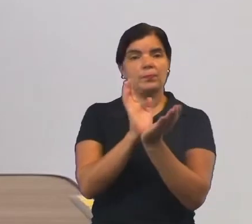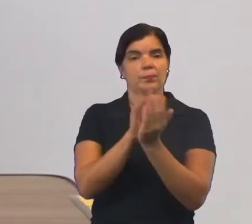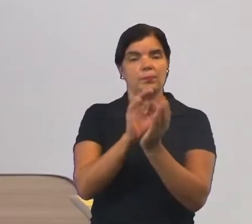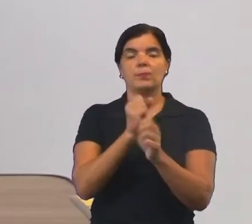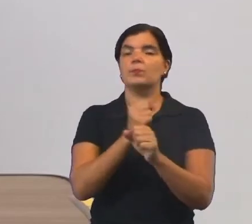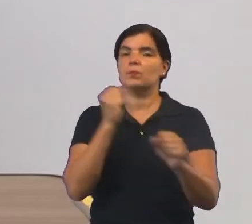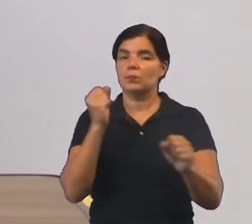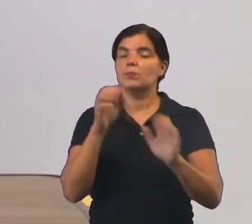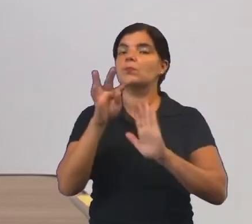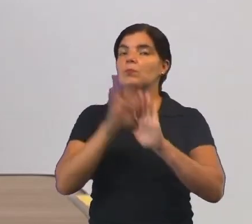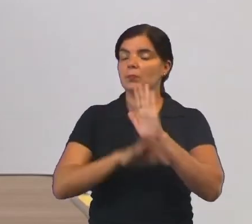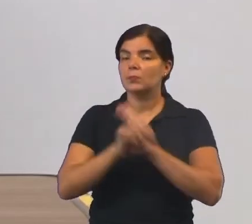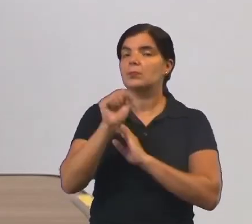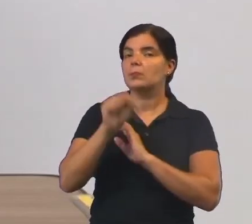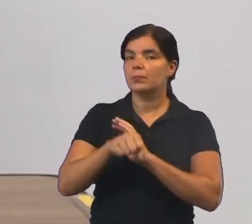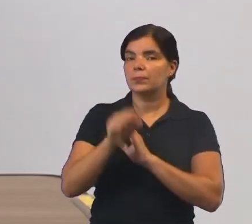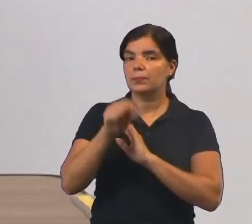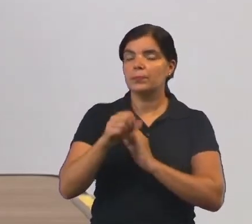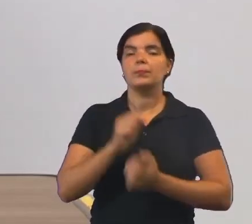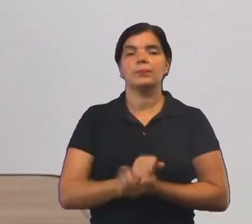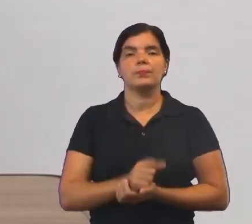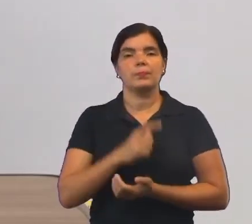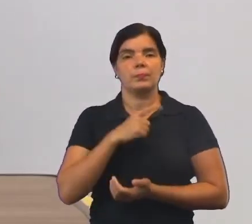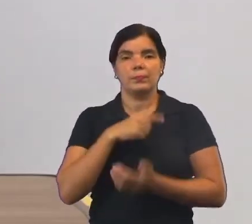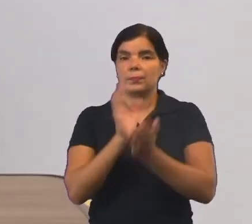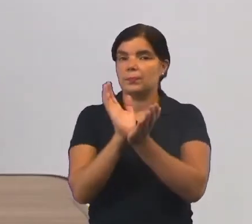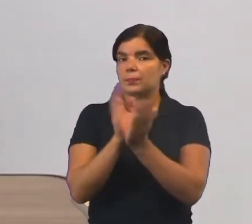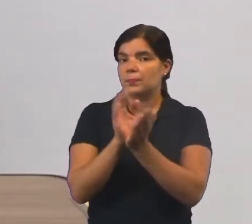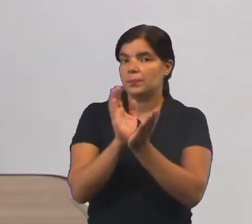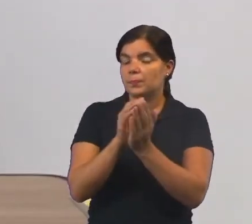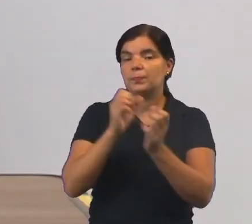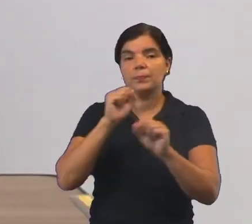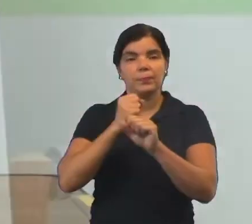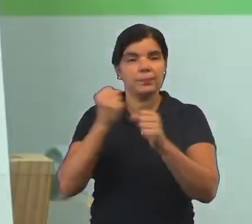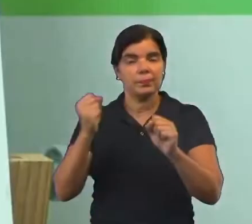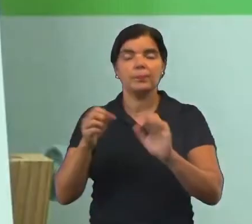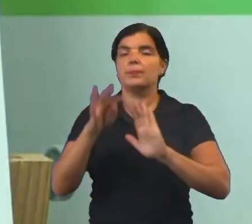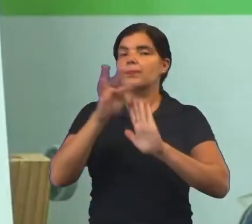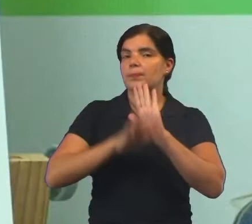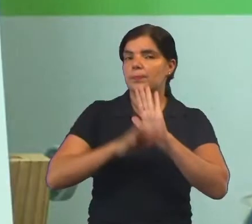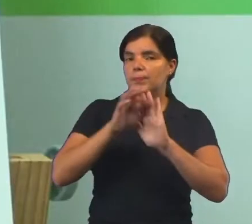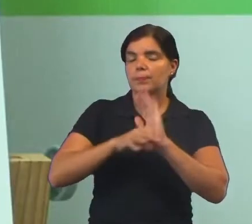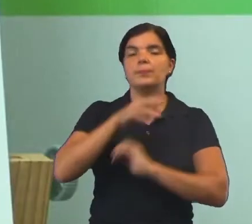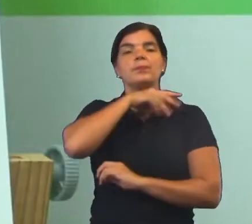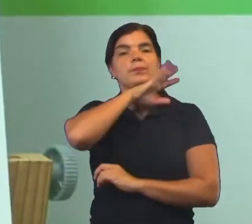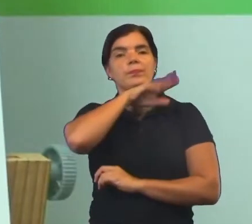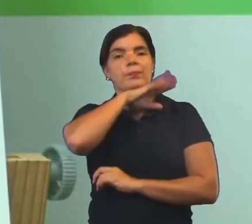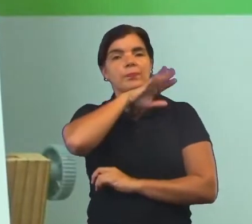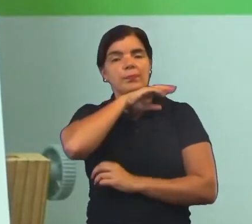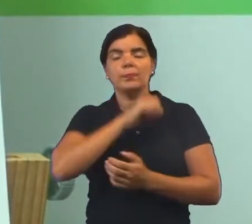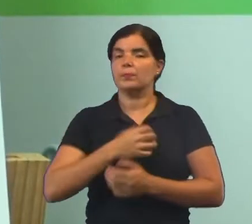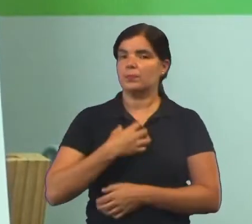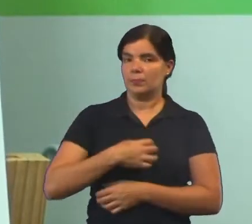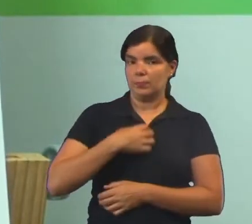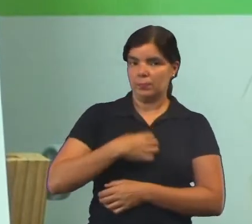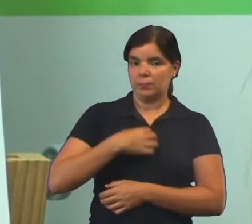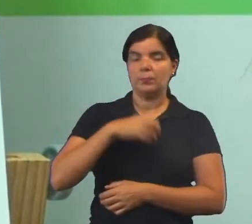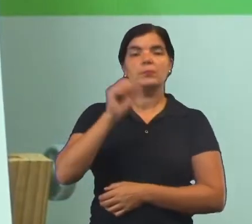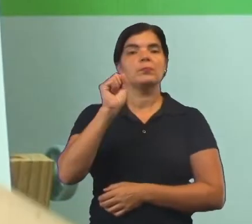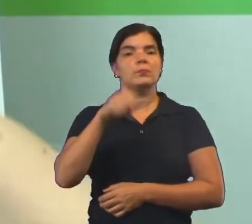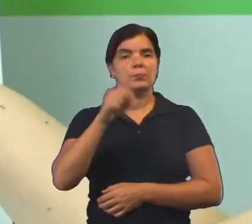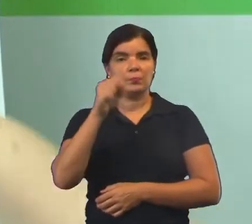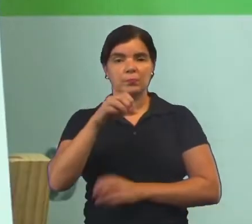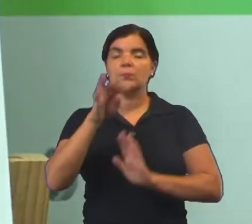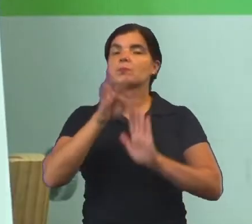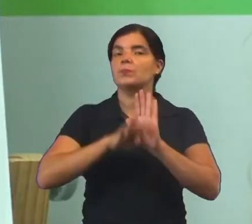tem a boca grande? No texto está falando, ele tem a boca grande. No texto está falando que os animais ficaram revoltados?